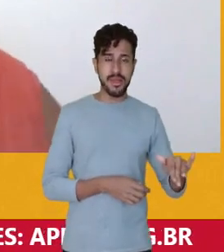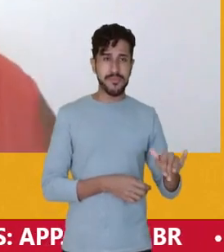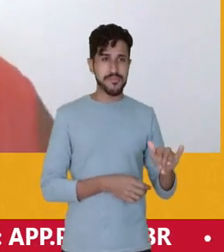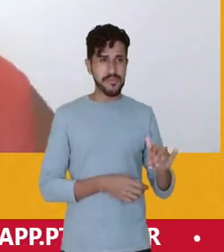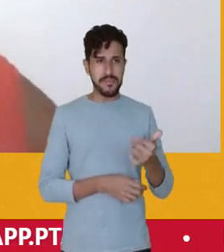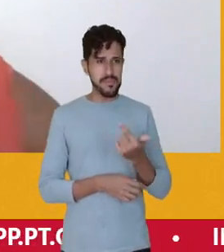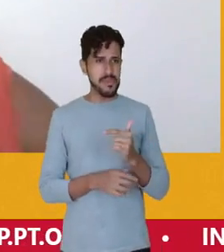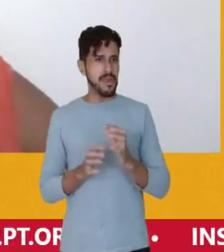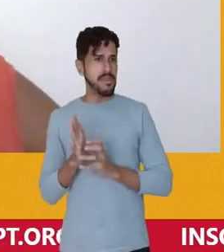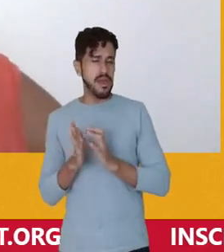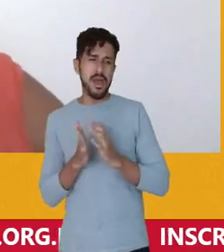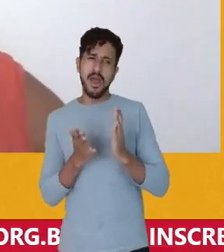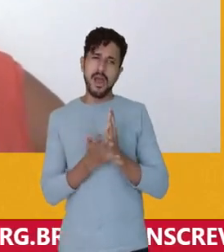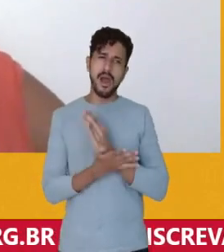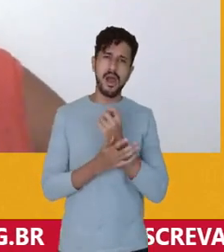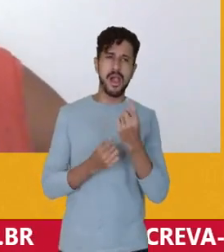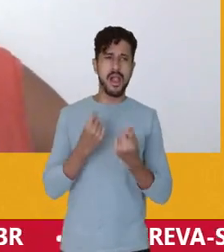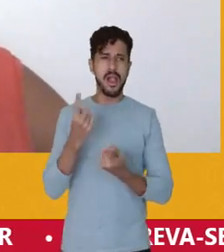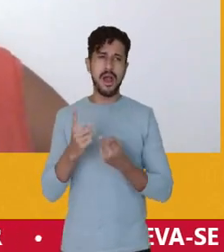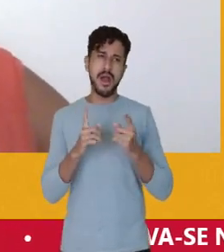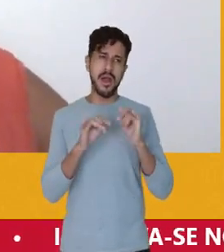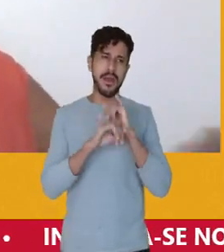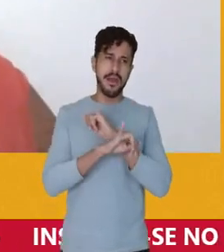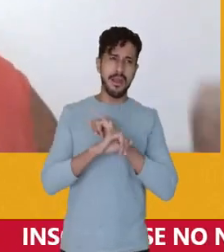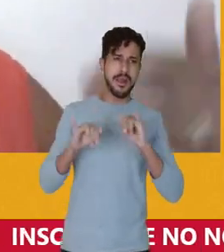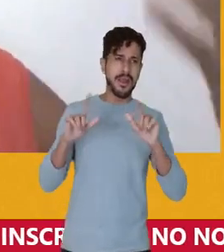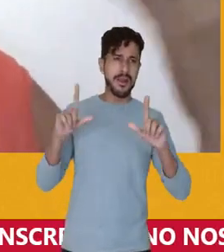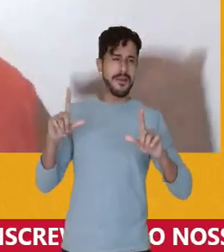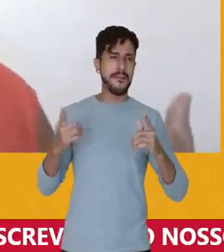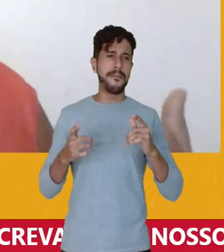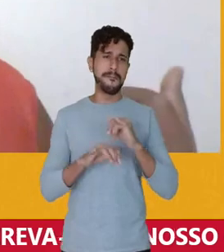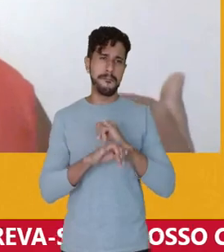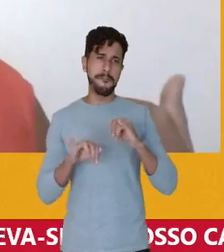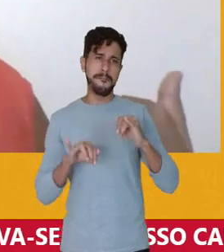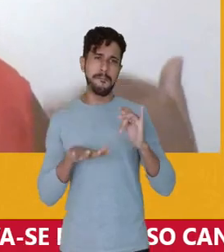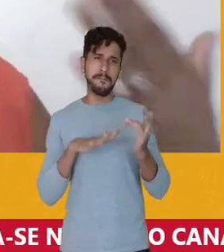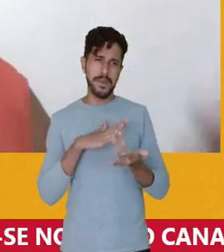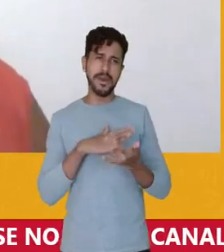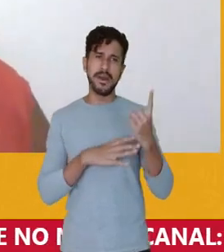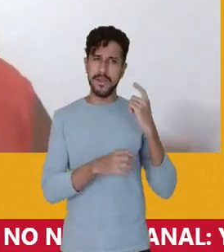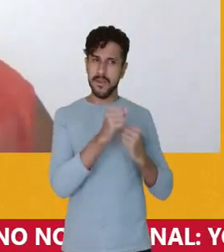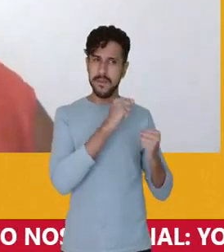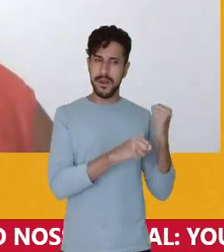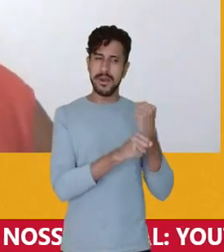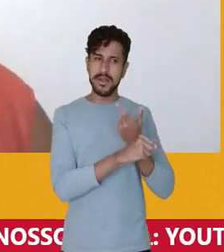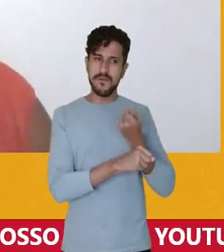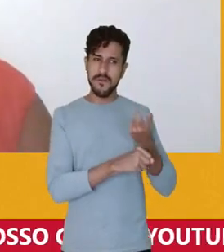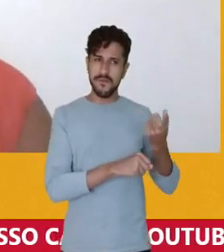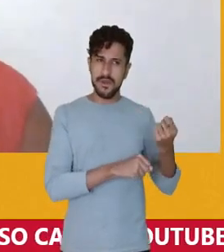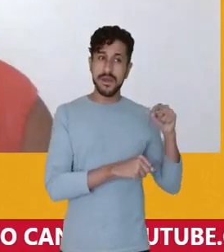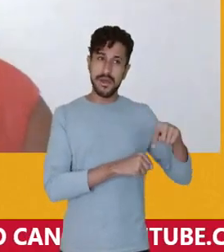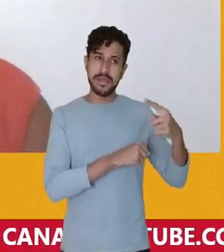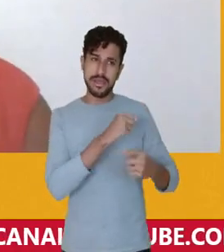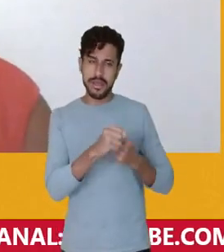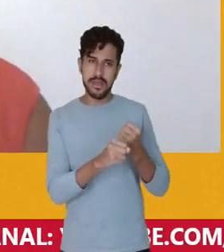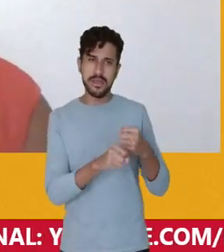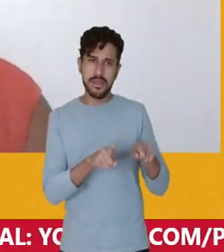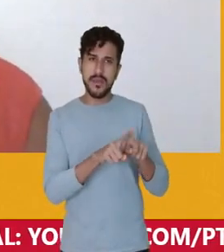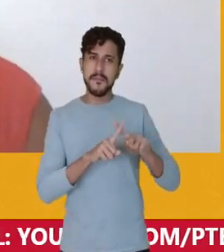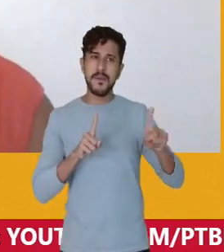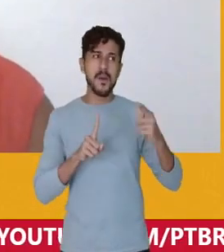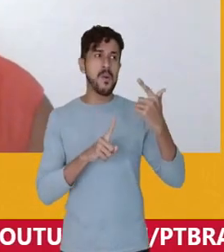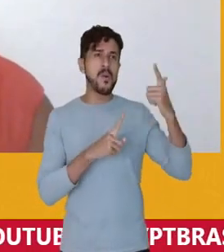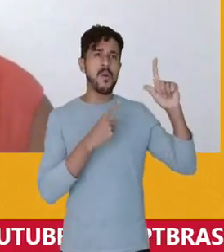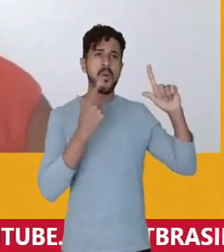aparecem, né, aparecem alguns casos na mídia, como nós vimos no ano passado, em 2020, agora este ano, mas os